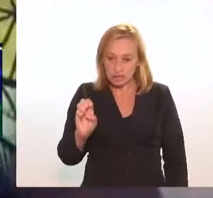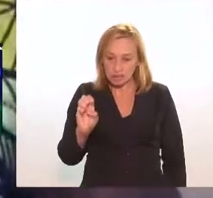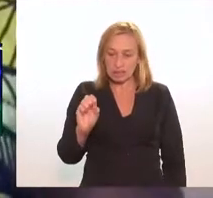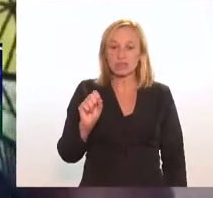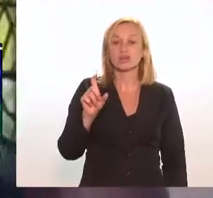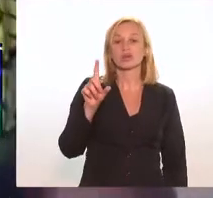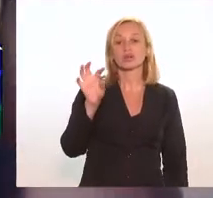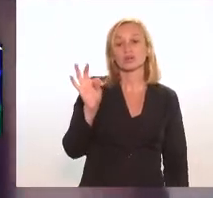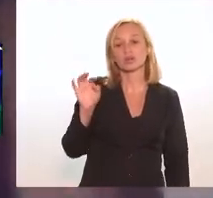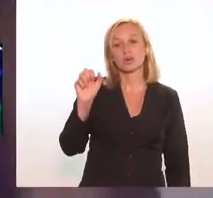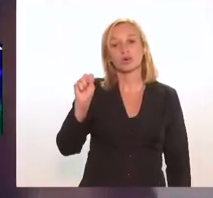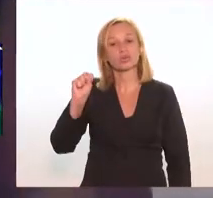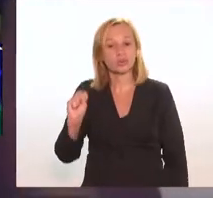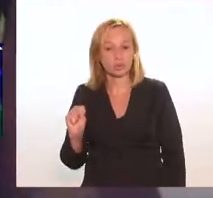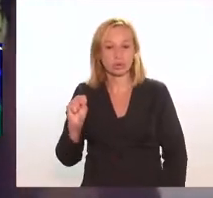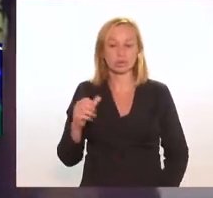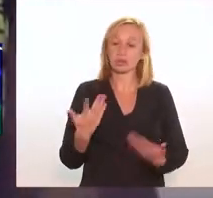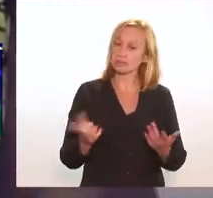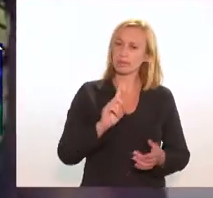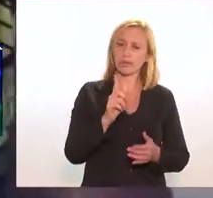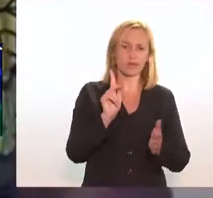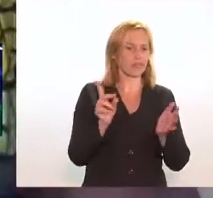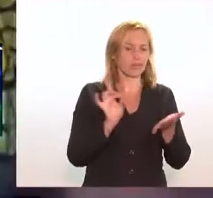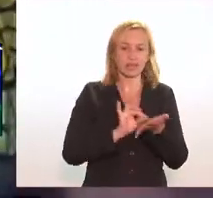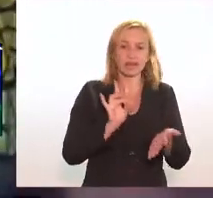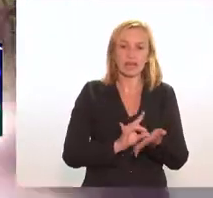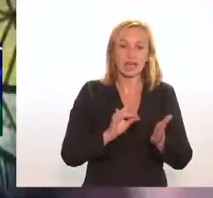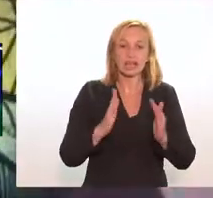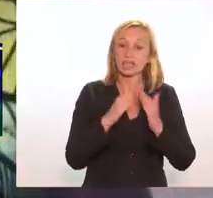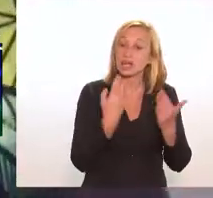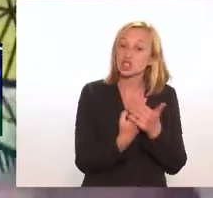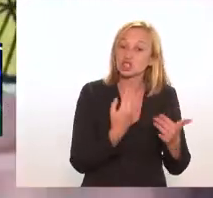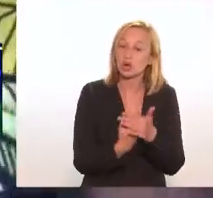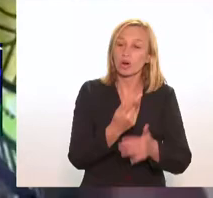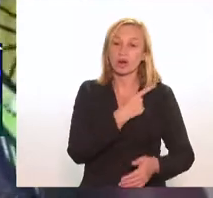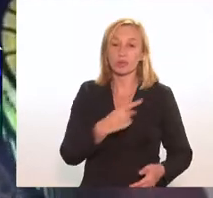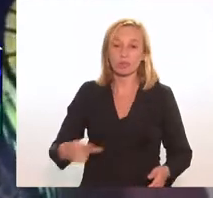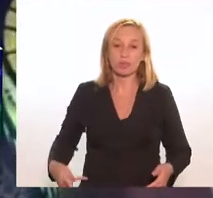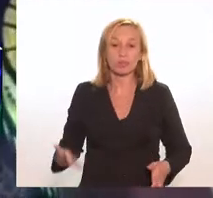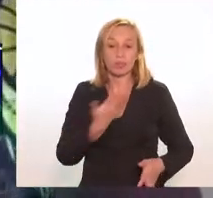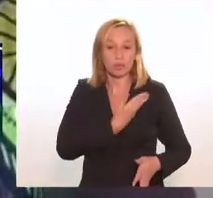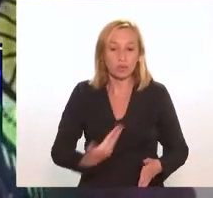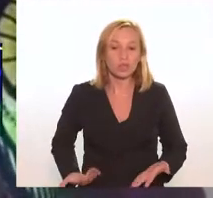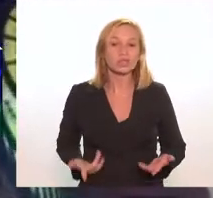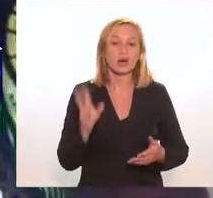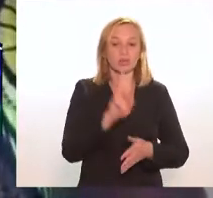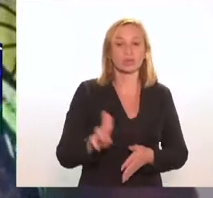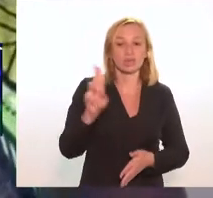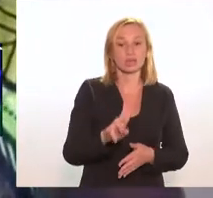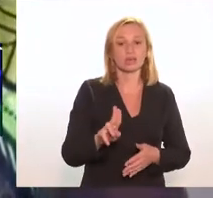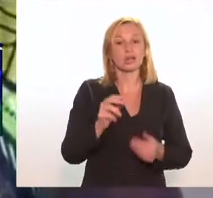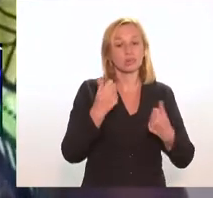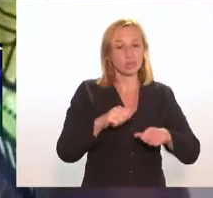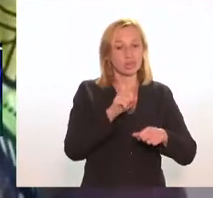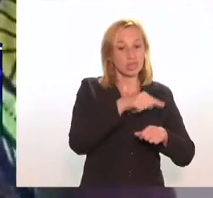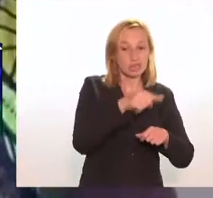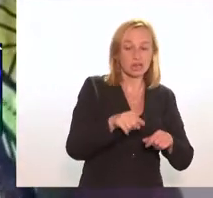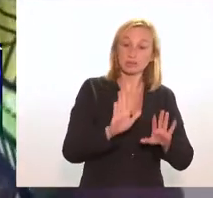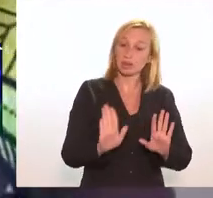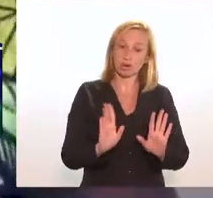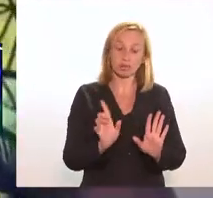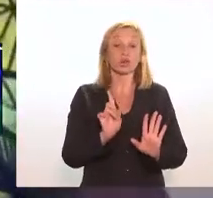é verdade que a rede pública está usando a torta e direito e a gente precisa vedar para fazer censura. O que